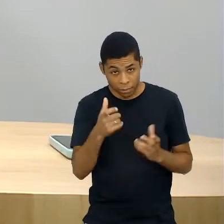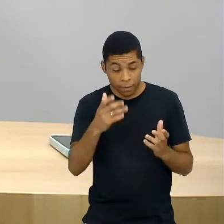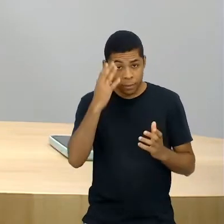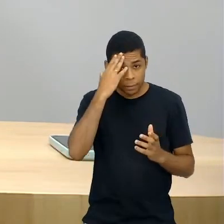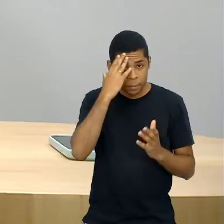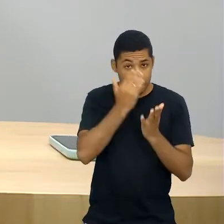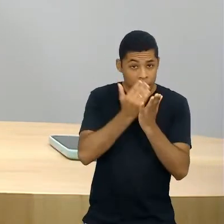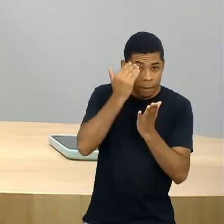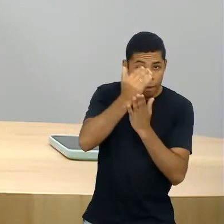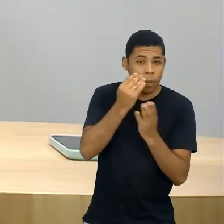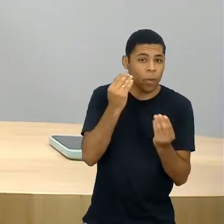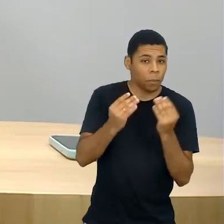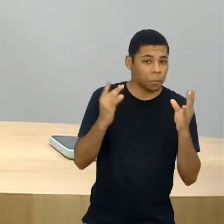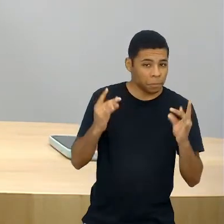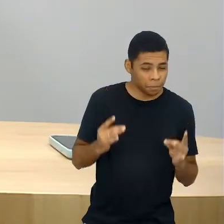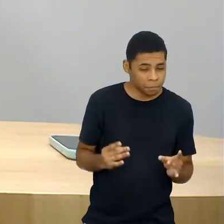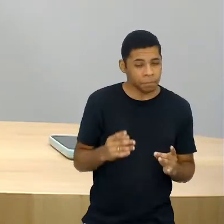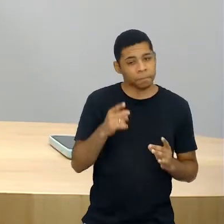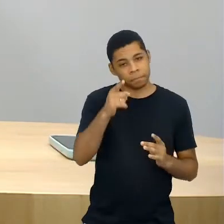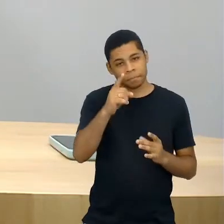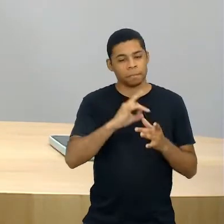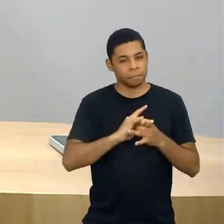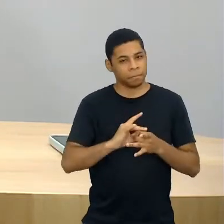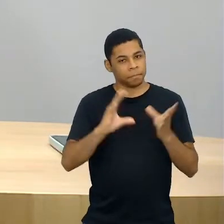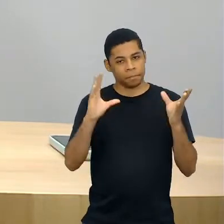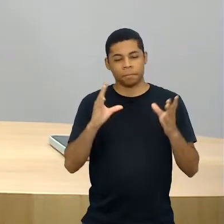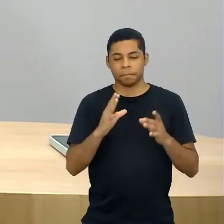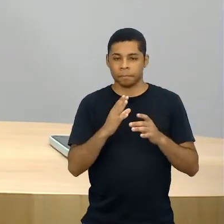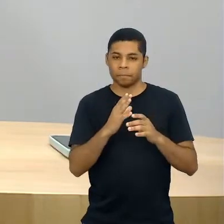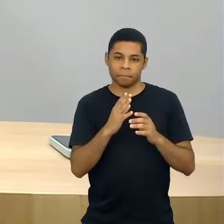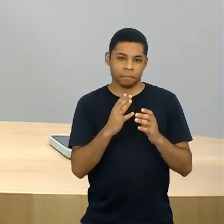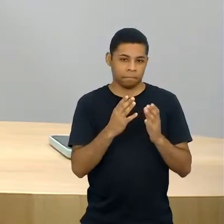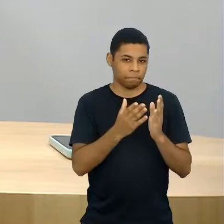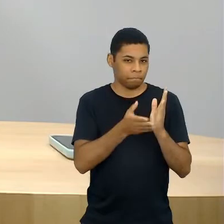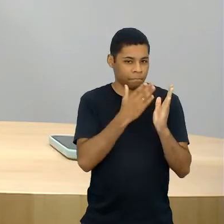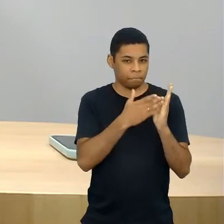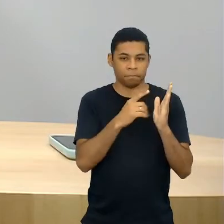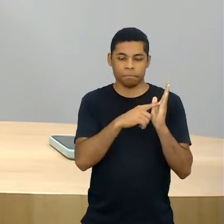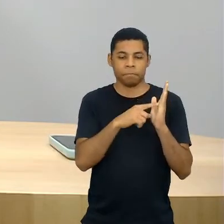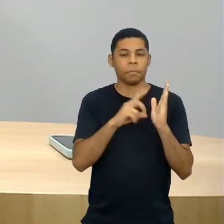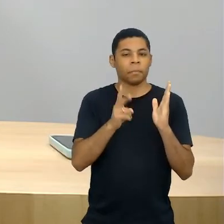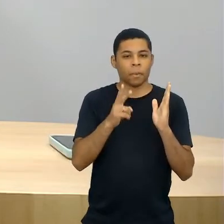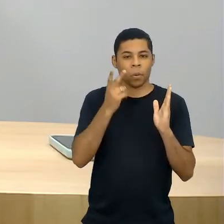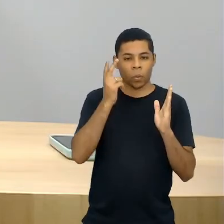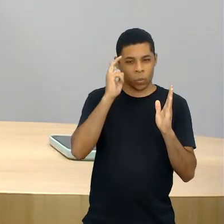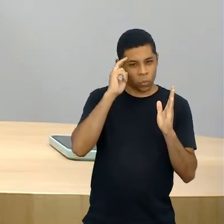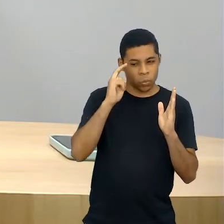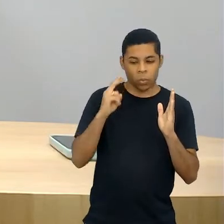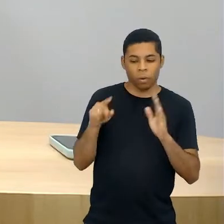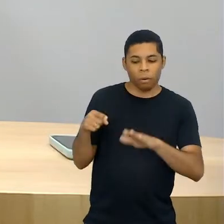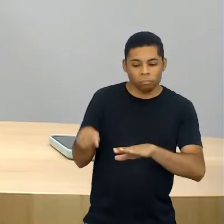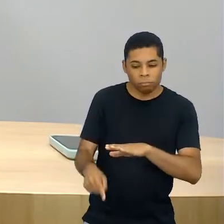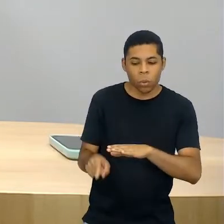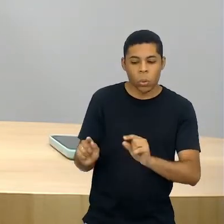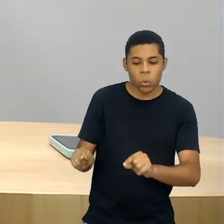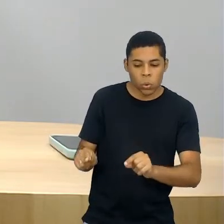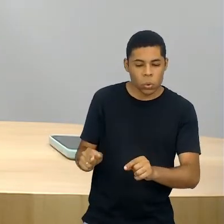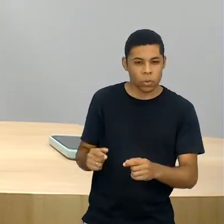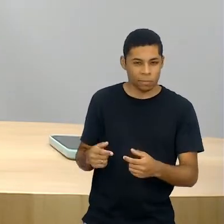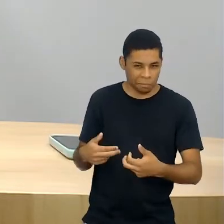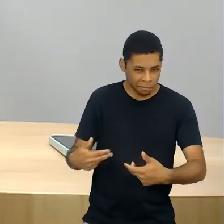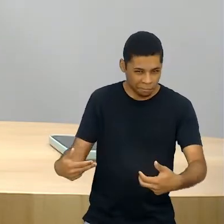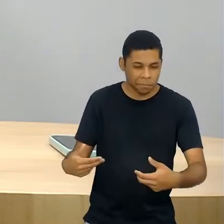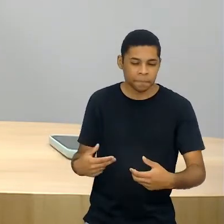saber da descrição, é só entrar lá no mapa aí da cultura do solo e vocês vão se identificar, certo? Mas também tem